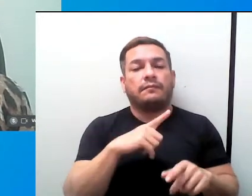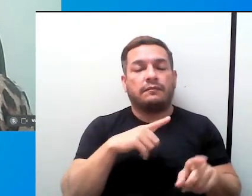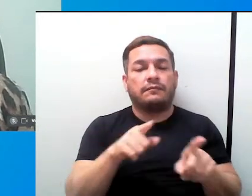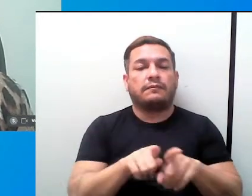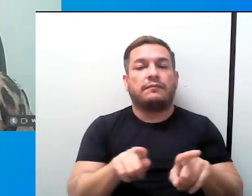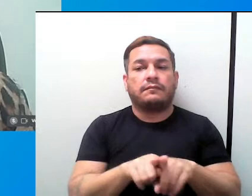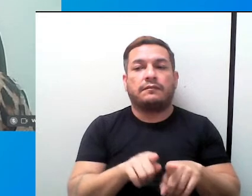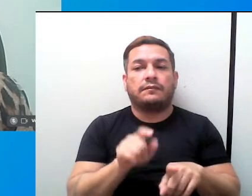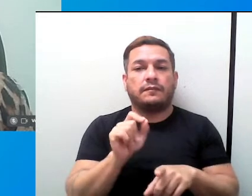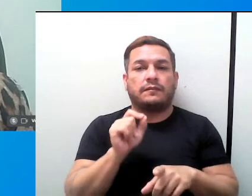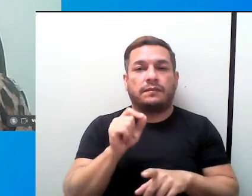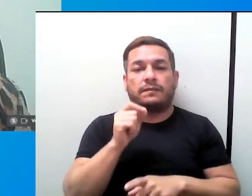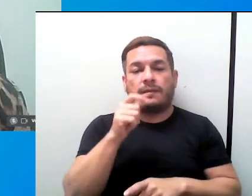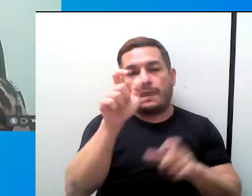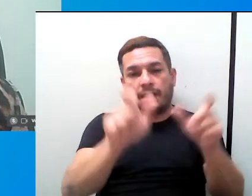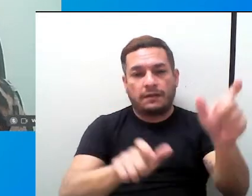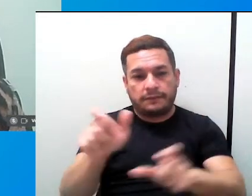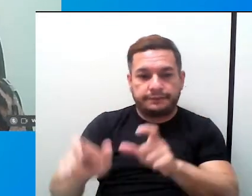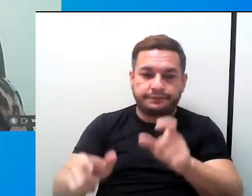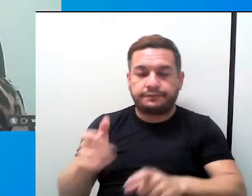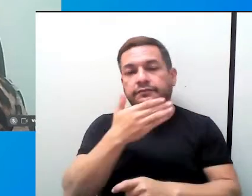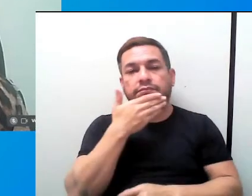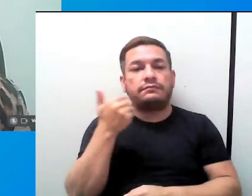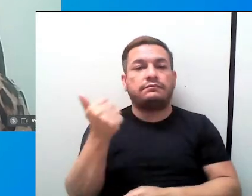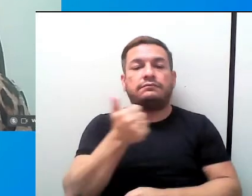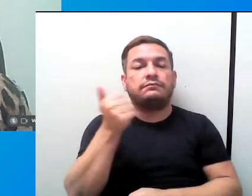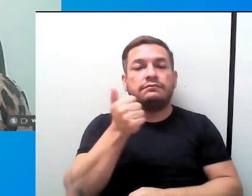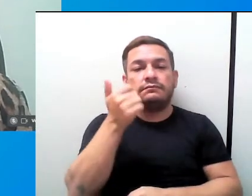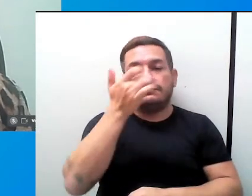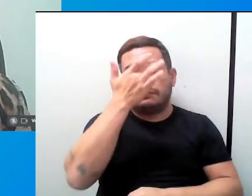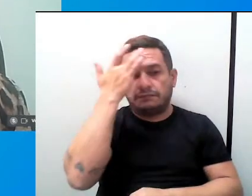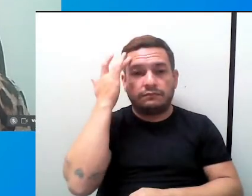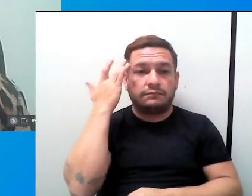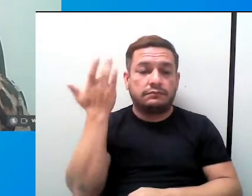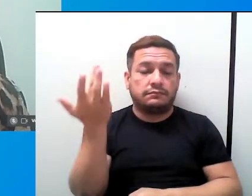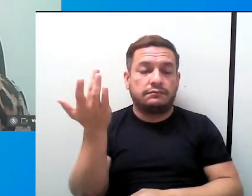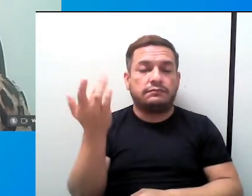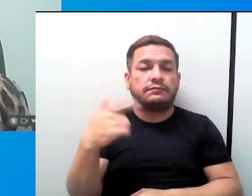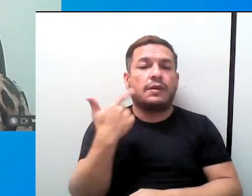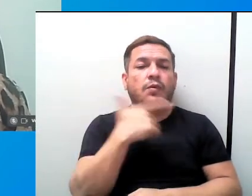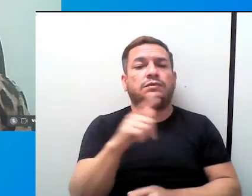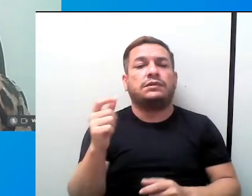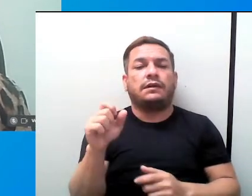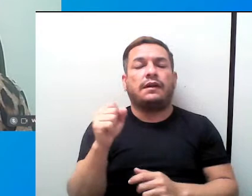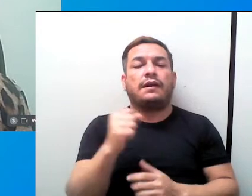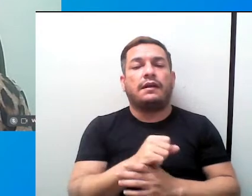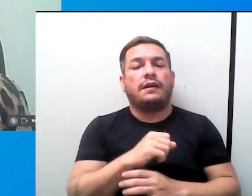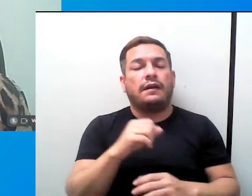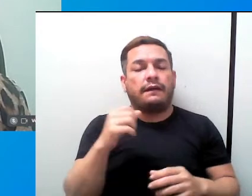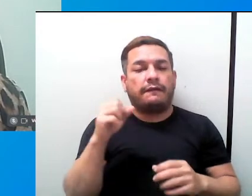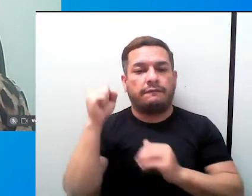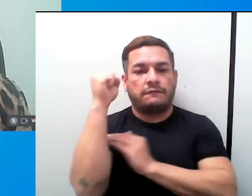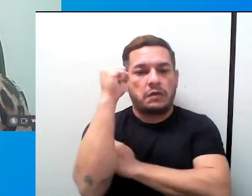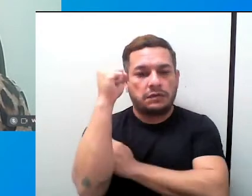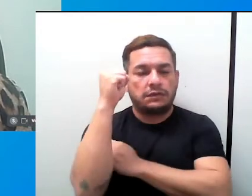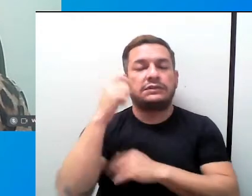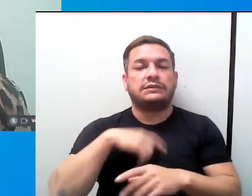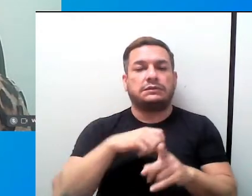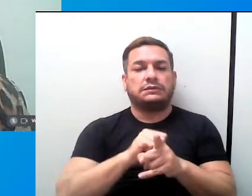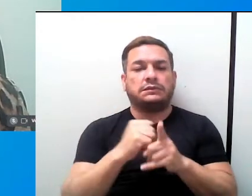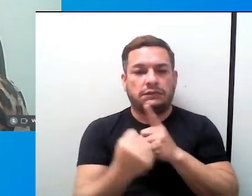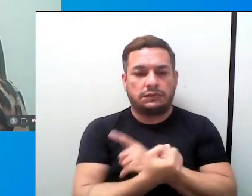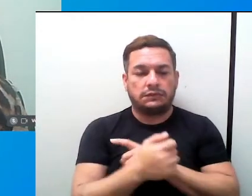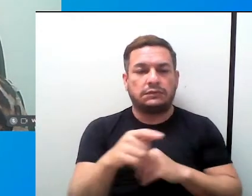tenha indivíduos melhores, né? E que a gente consiga fortalecer a nossa sociedade